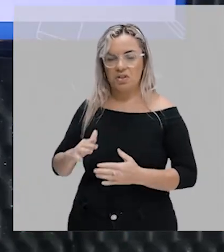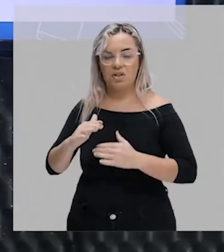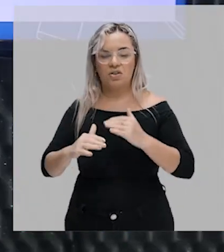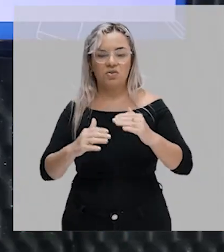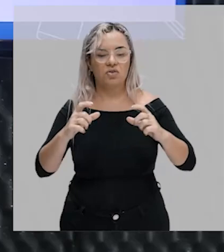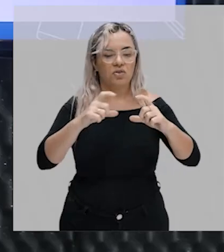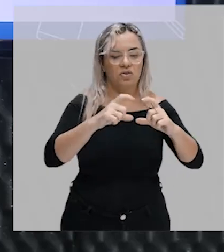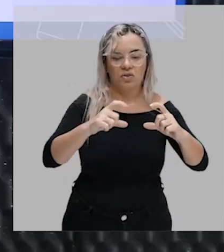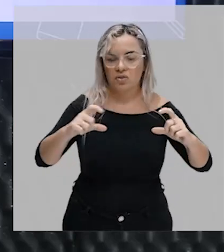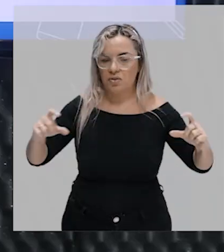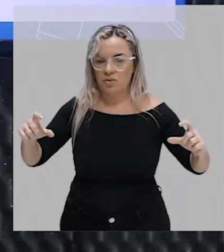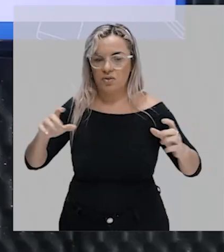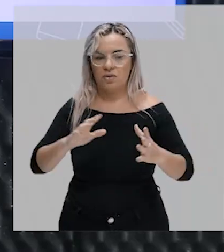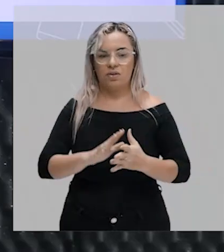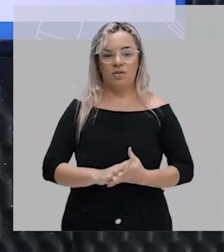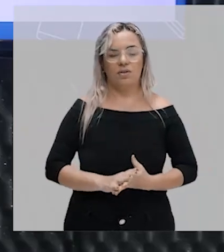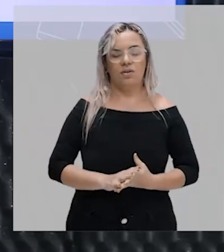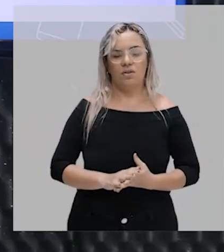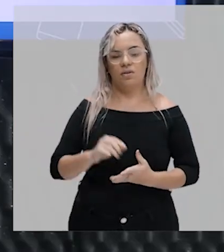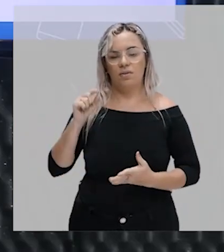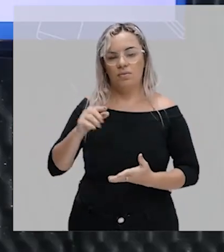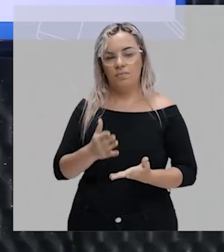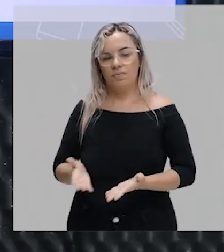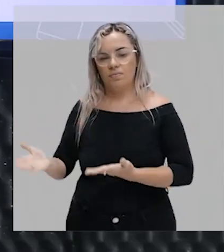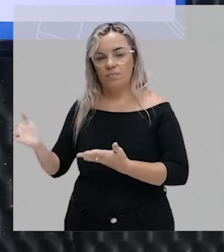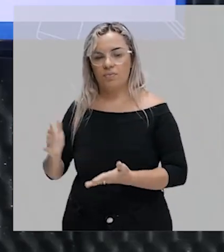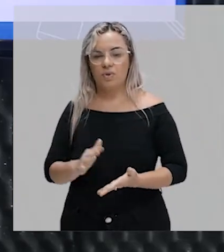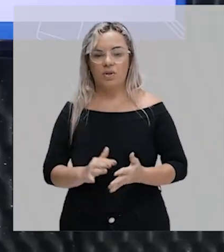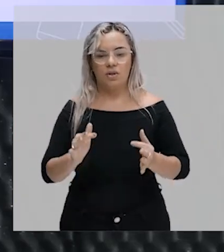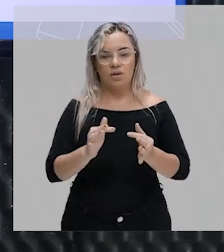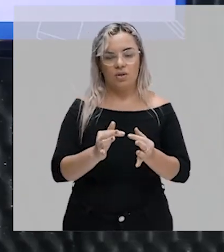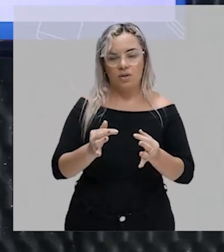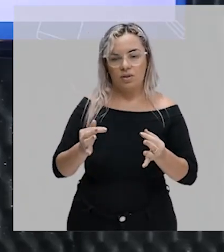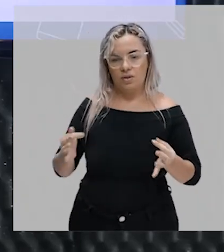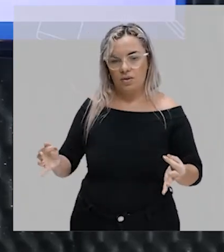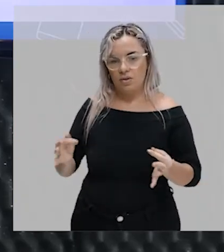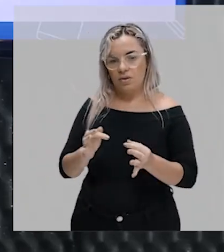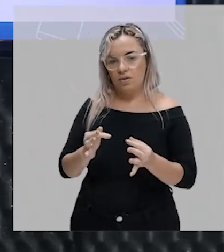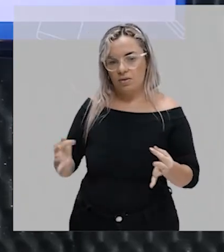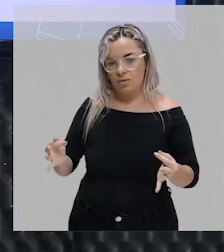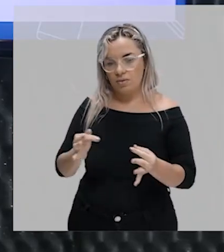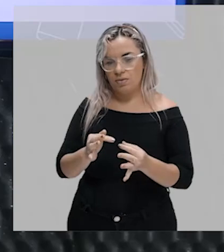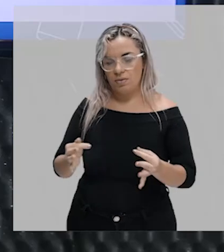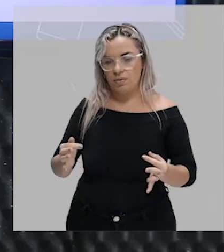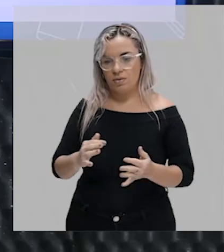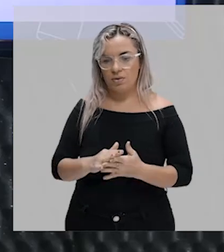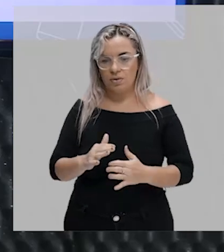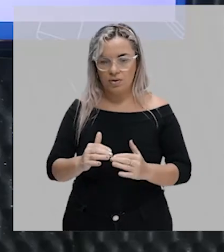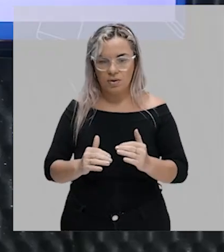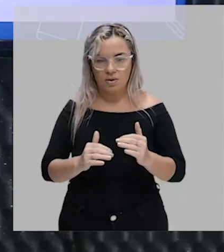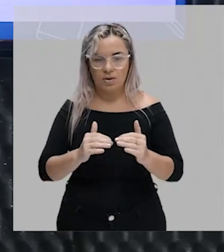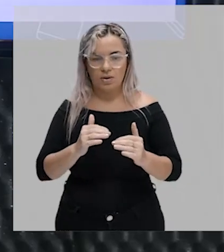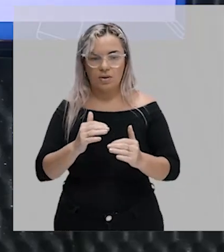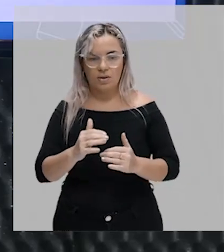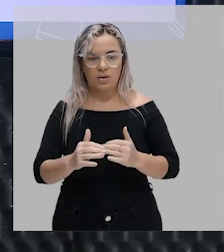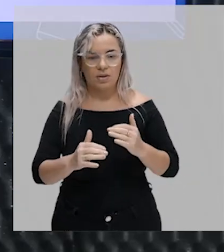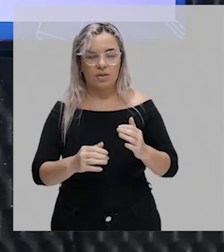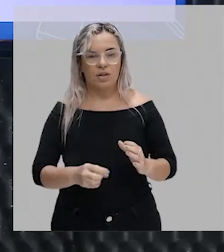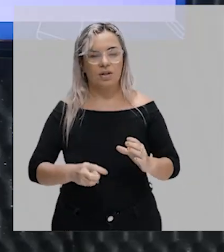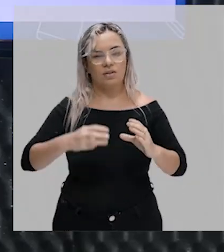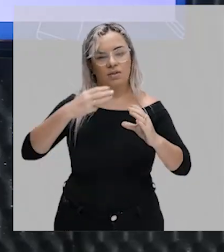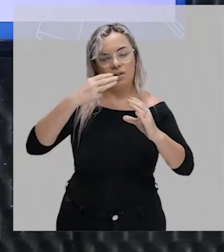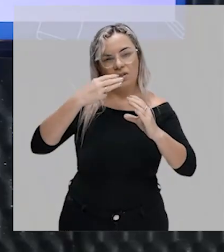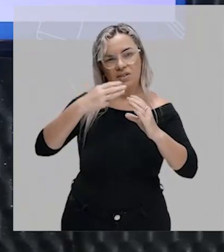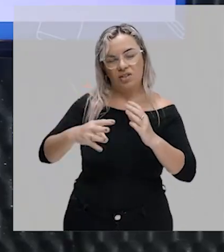sintaxe vai promover a diminuição de possibilidade de deturpação das mensagens e reduzir